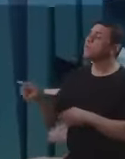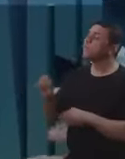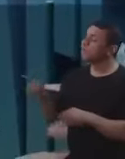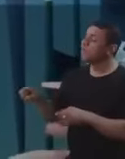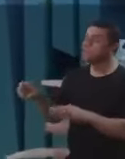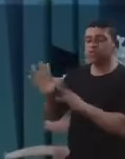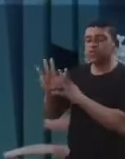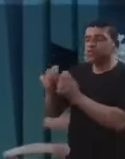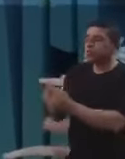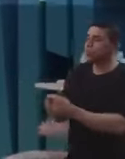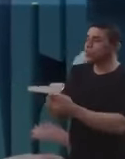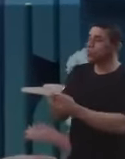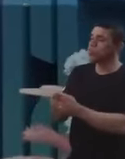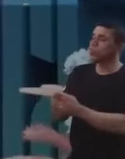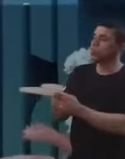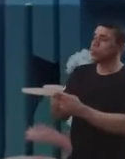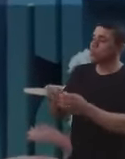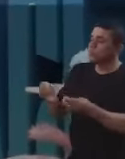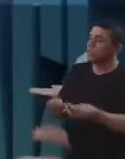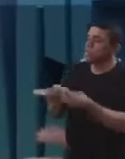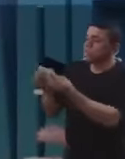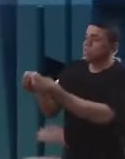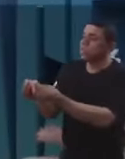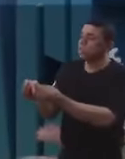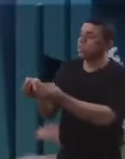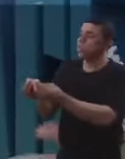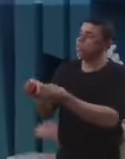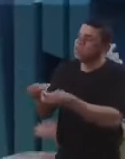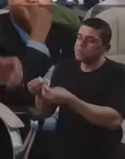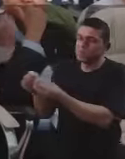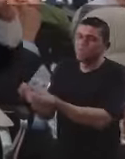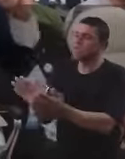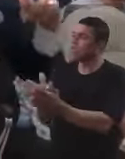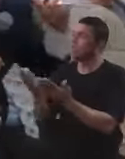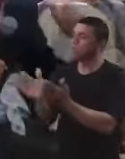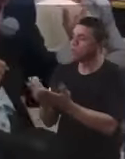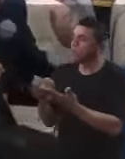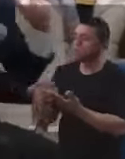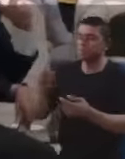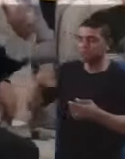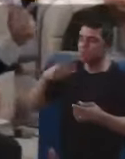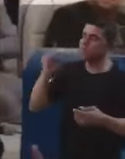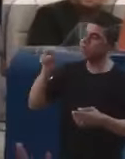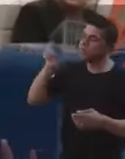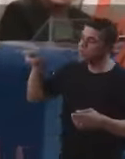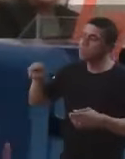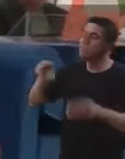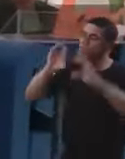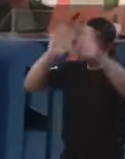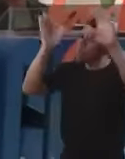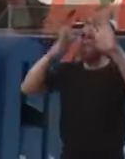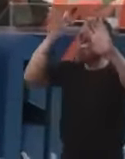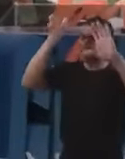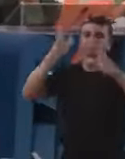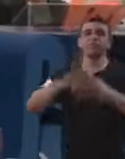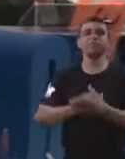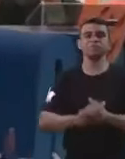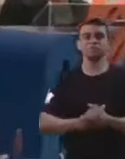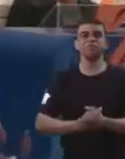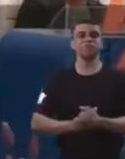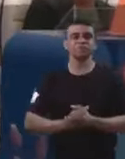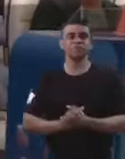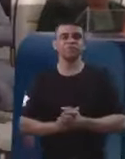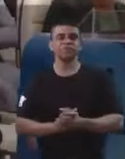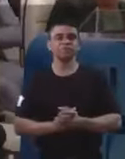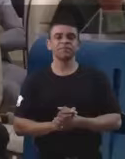igrejas hoje, se os discípulos fossem os pastores de algumas igrejas hoje, Senhor, o cara é rico e tu deixou o cara embora.